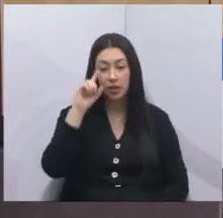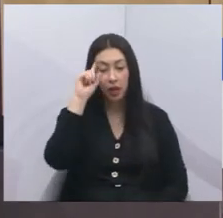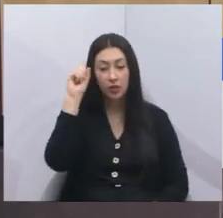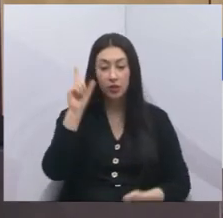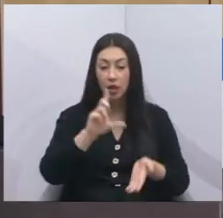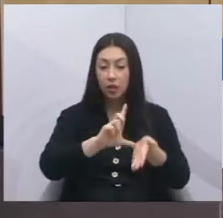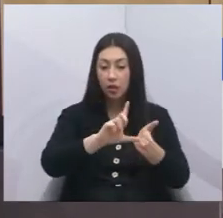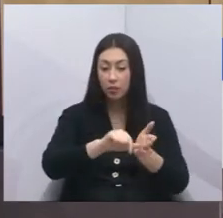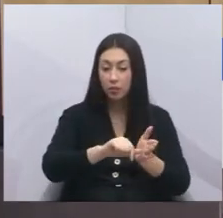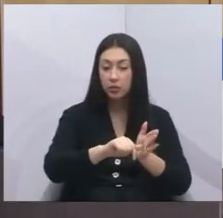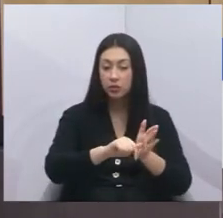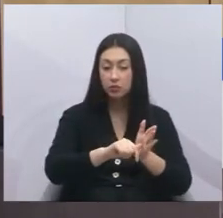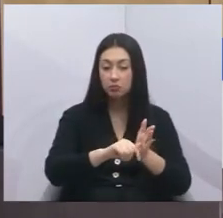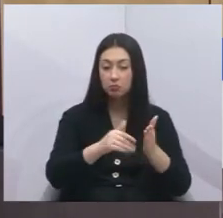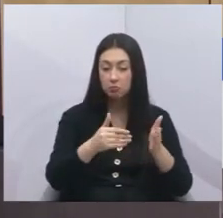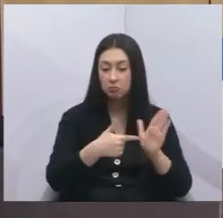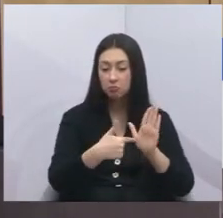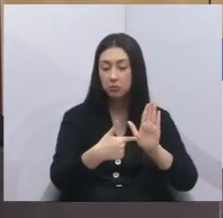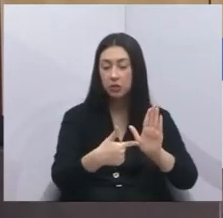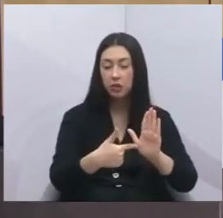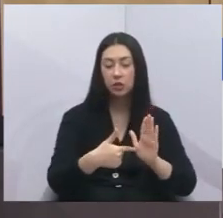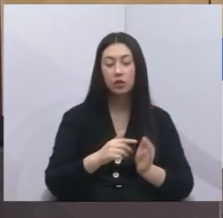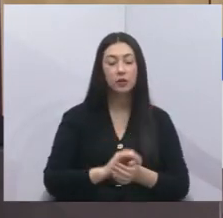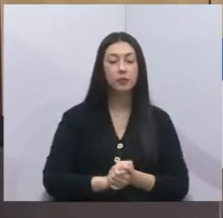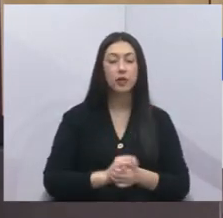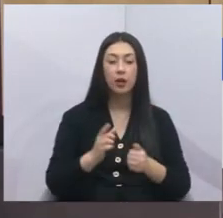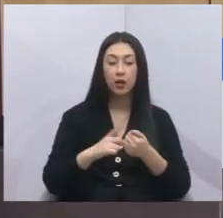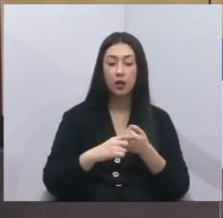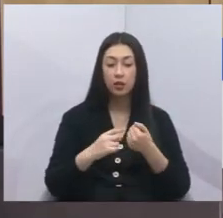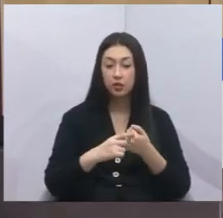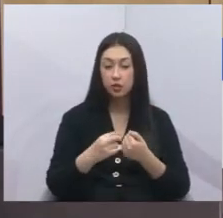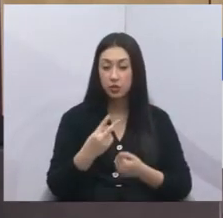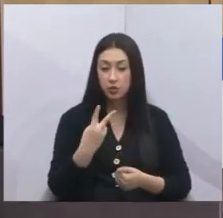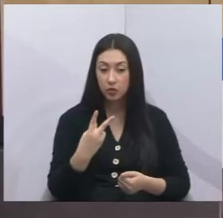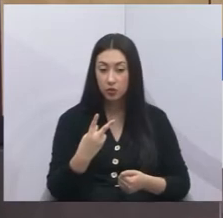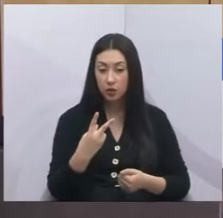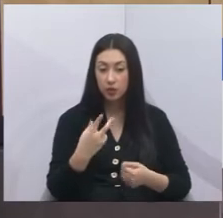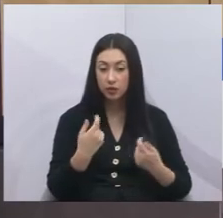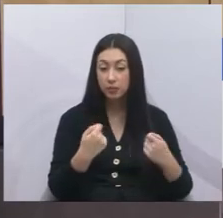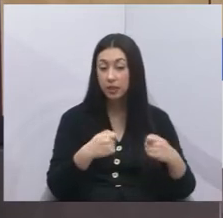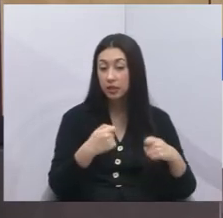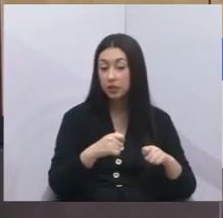sua publicação. Artigo 2º. Fica suprimido o artigo 9º.